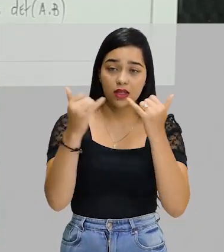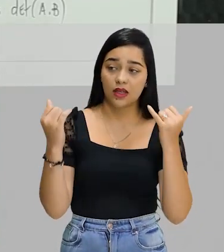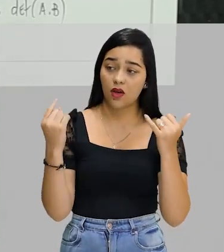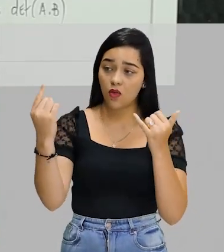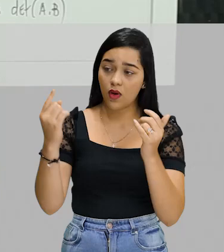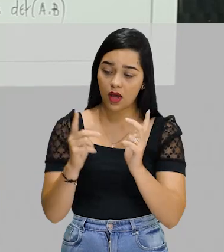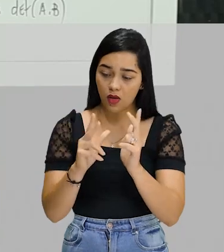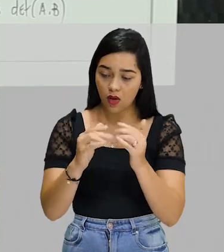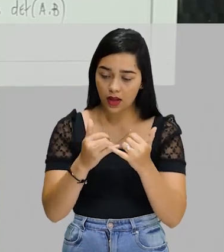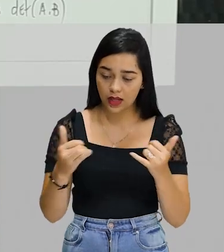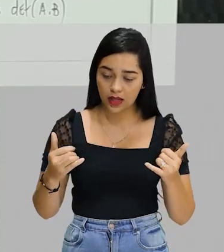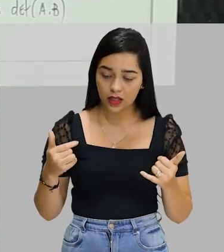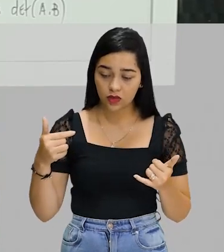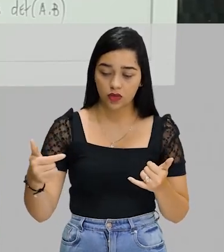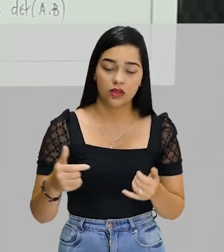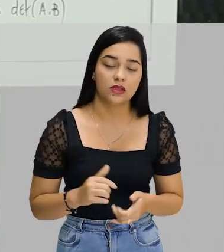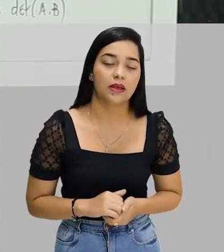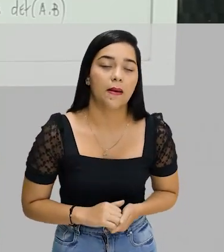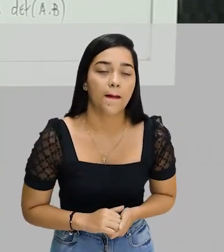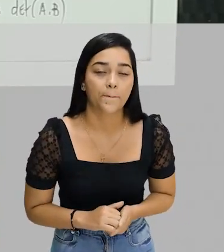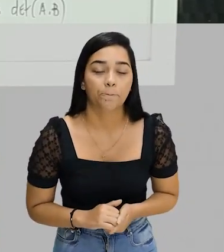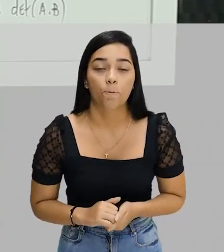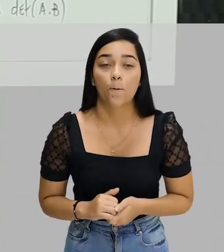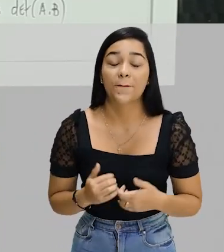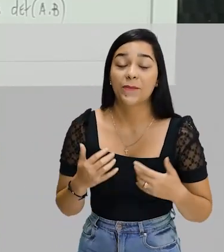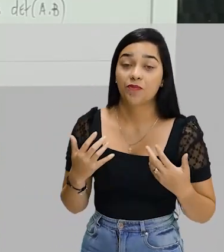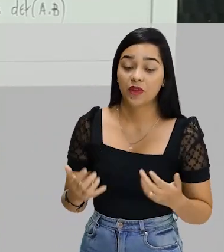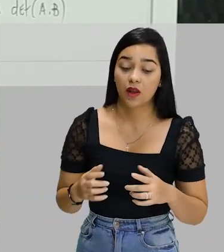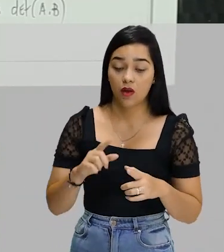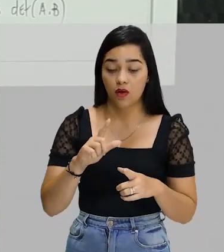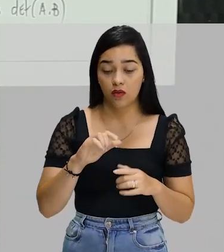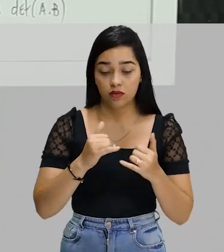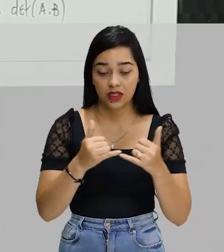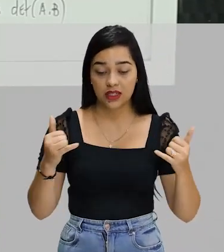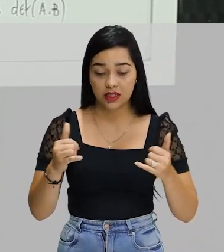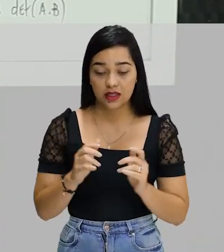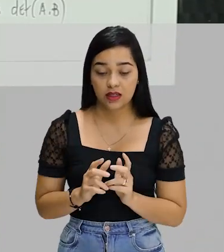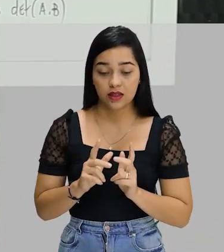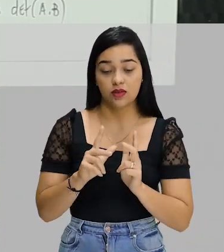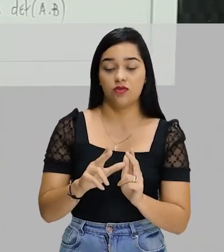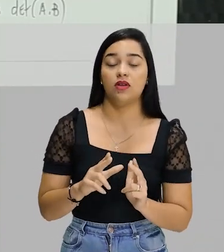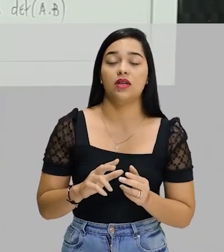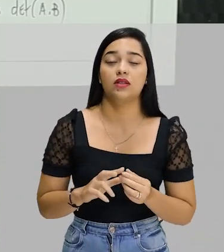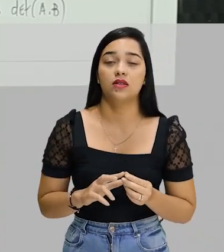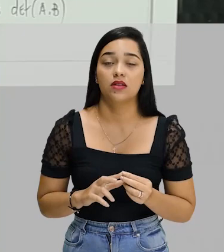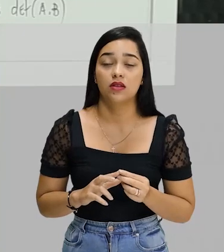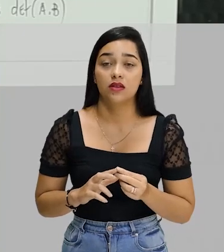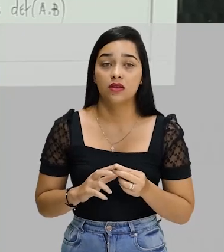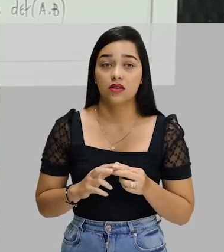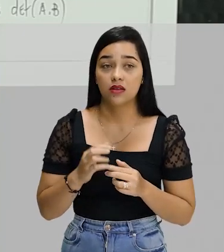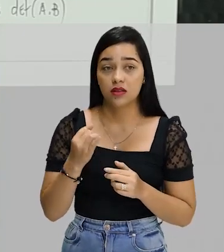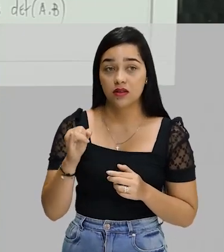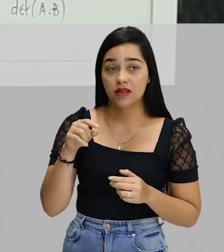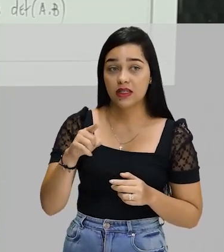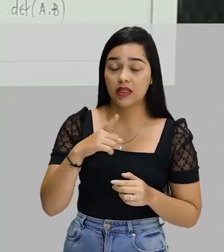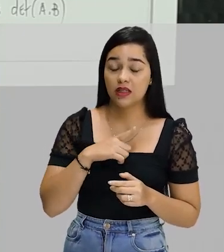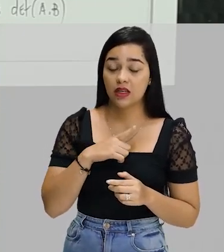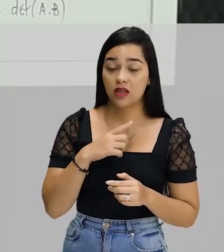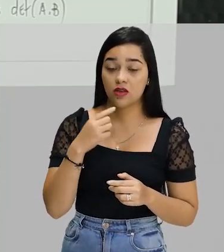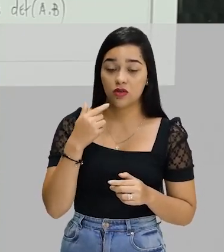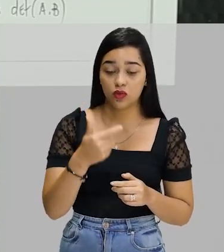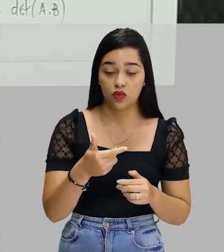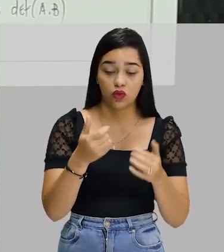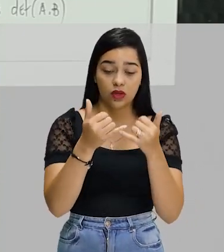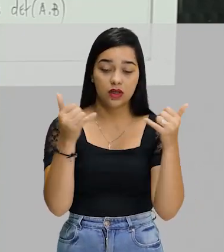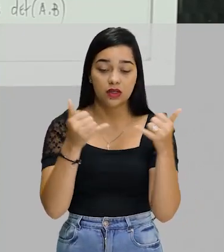igual à linha 2, certo? Então, linhas iguais, ó. Se você tiver duas linhas